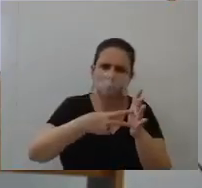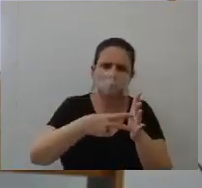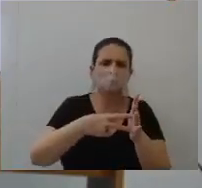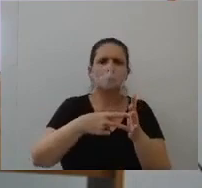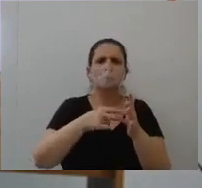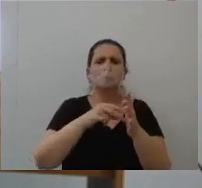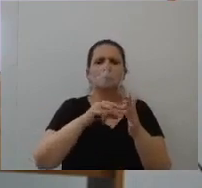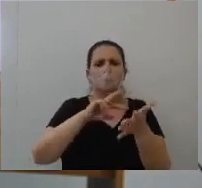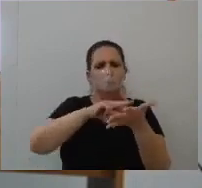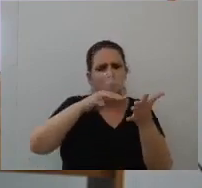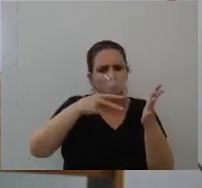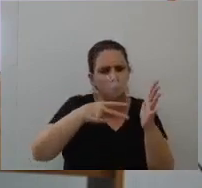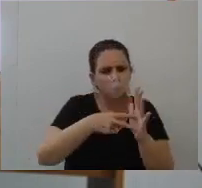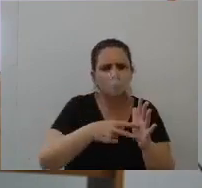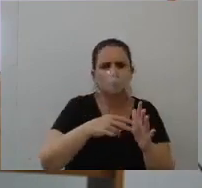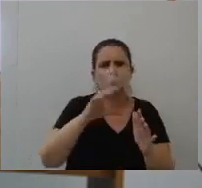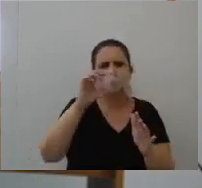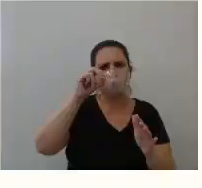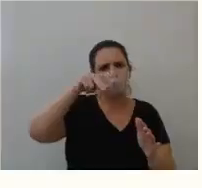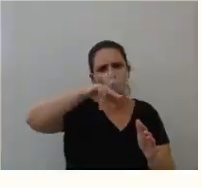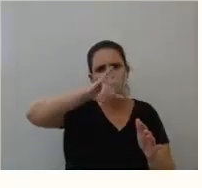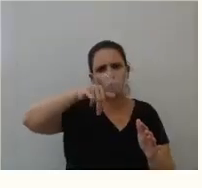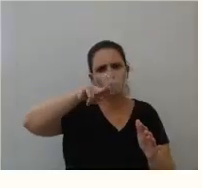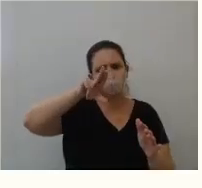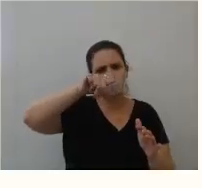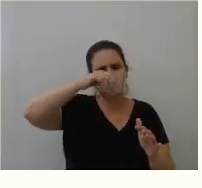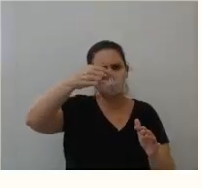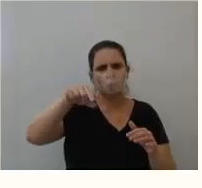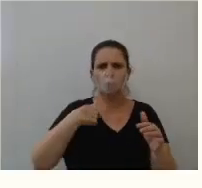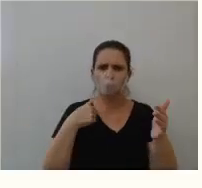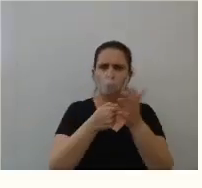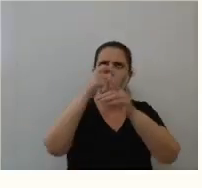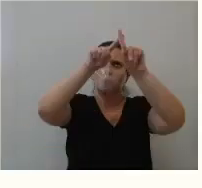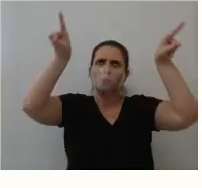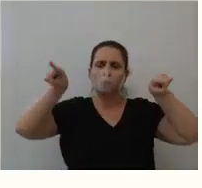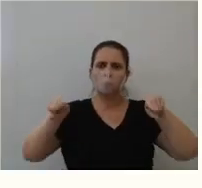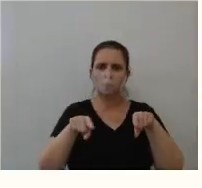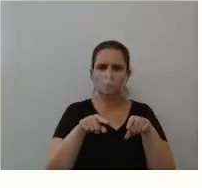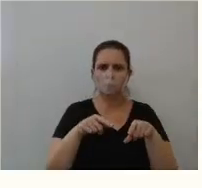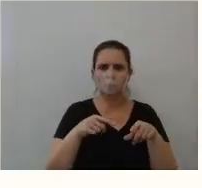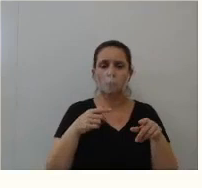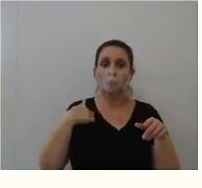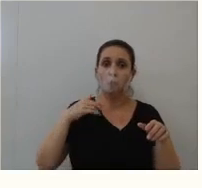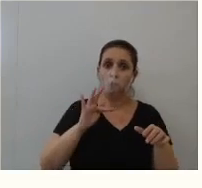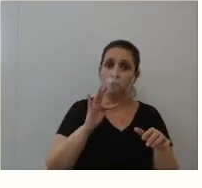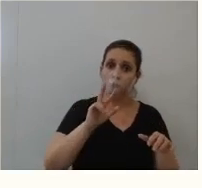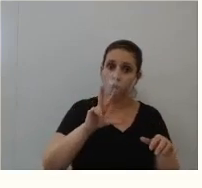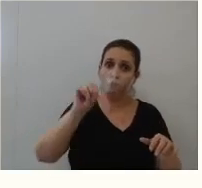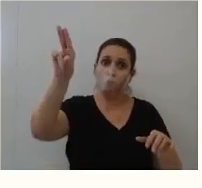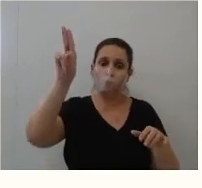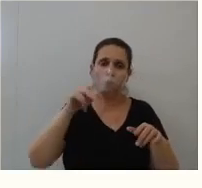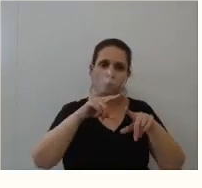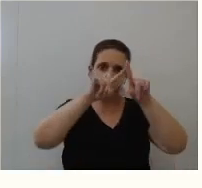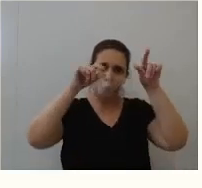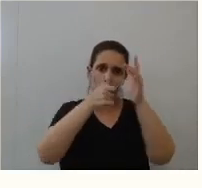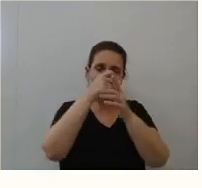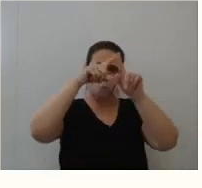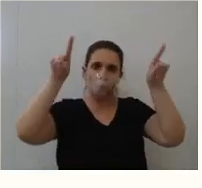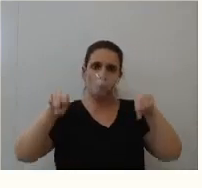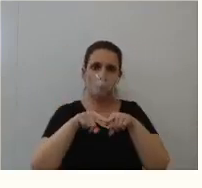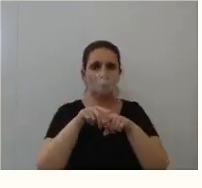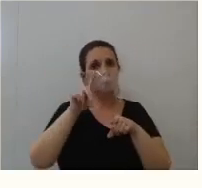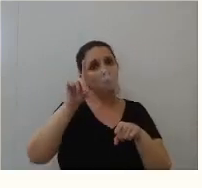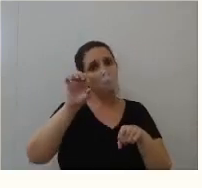conjuntiva com valor condicional. Ó, comprei o quadro, comprarei o quadro, desde que não